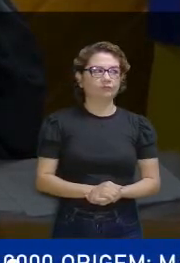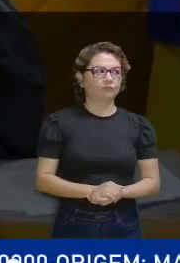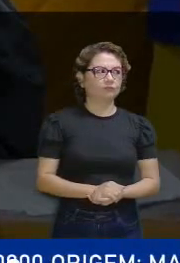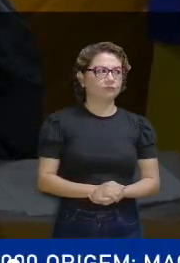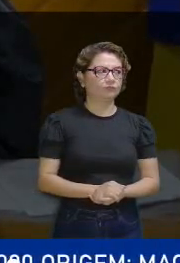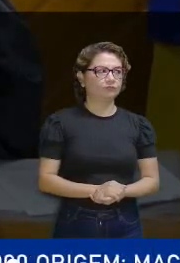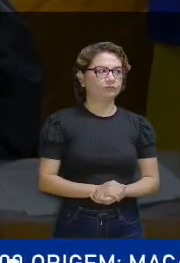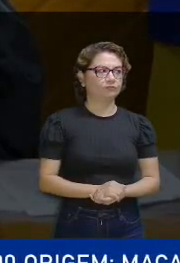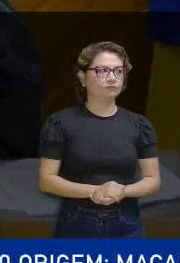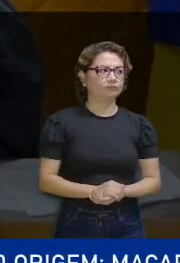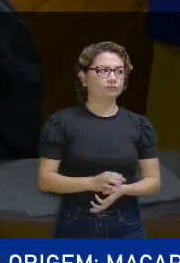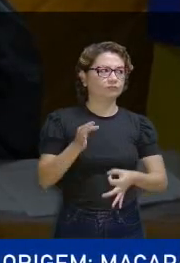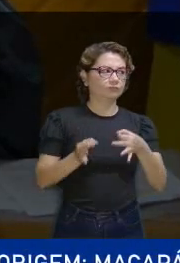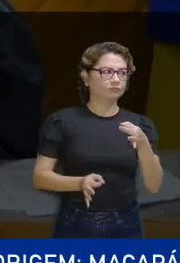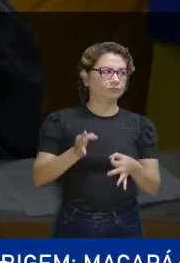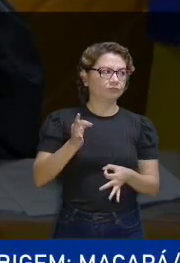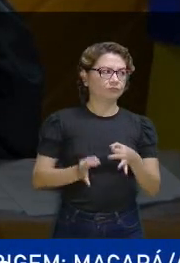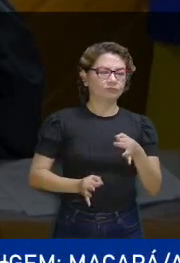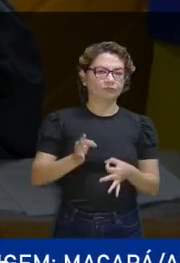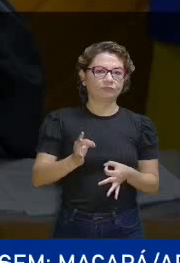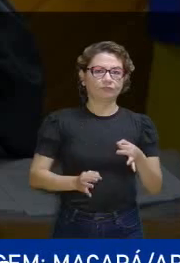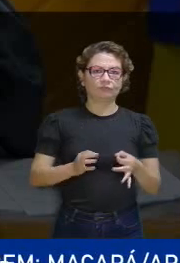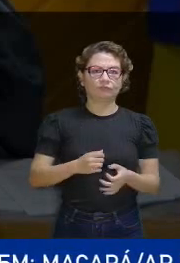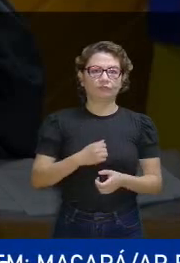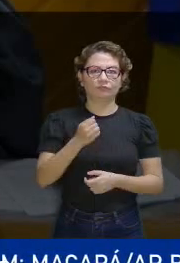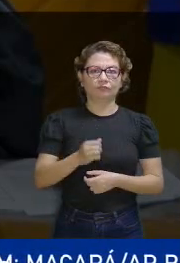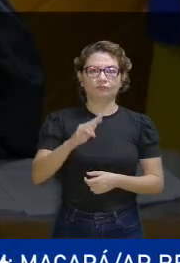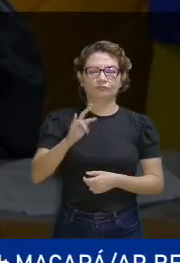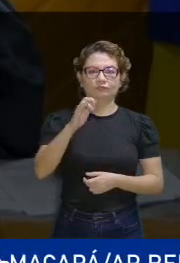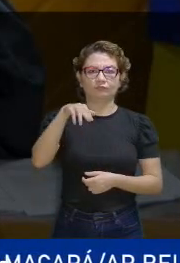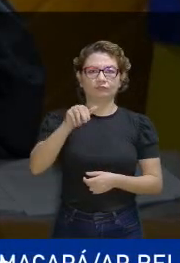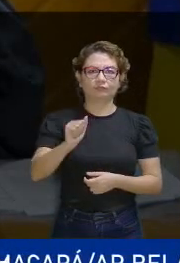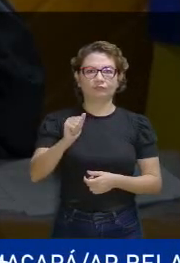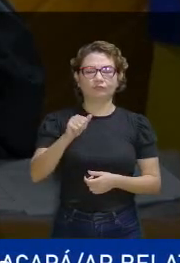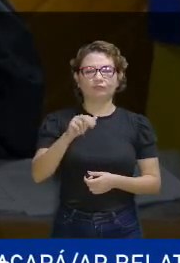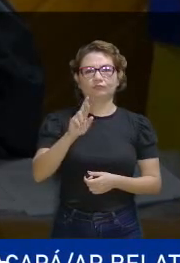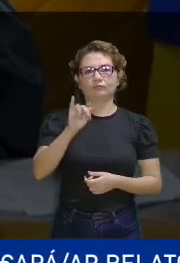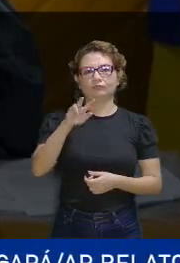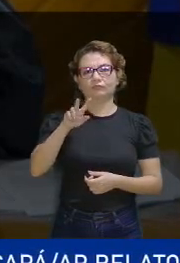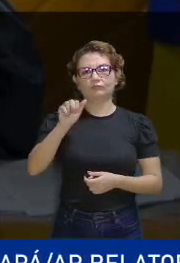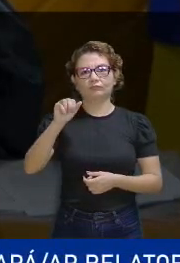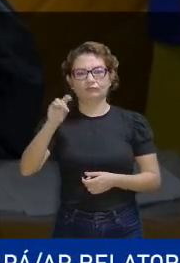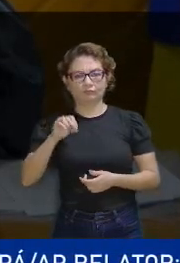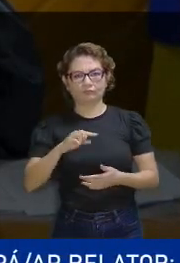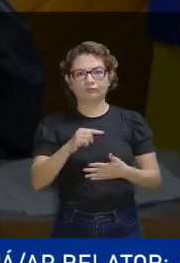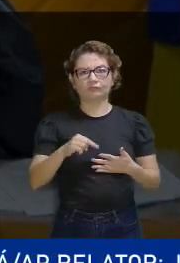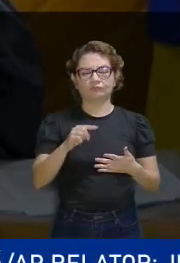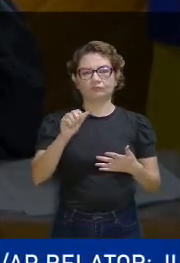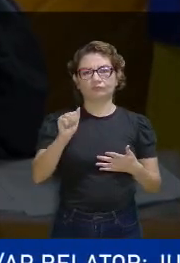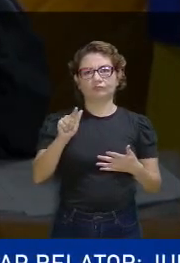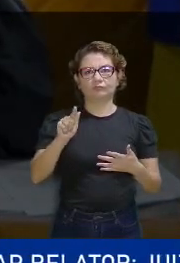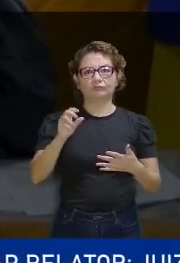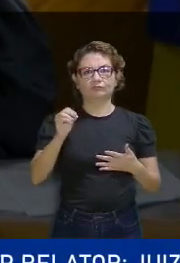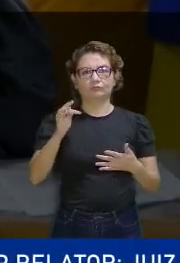Uma julgadora, juíza Tiana Souza, Normande Souza, Rivaldo Valente e Agostinho Silvério.